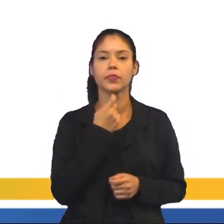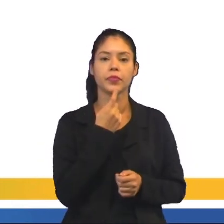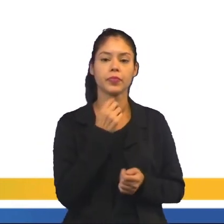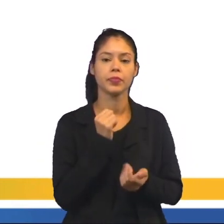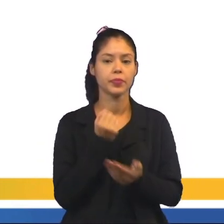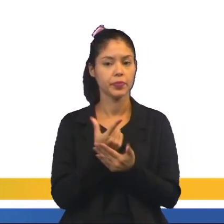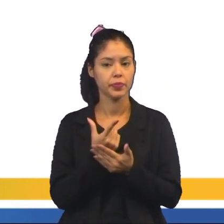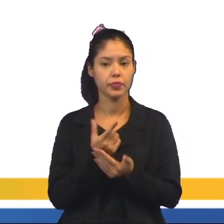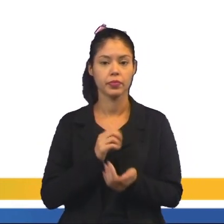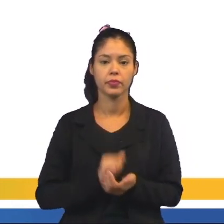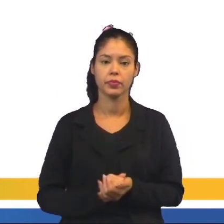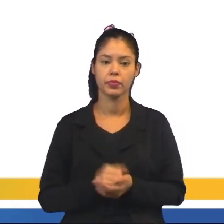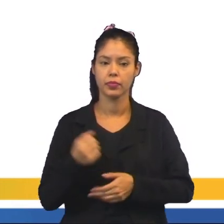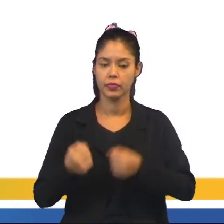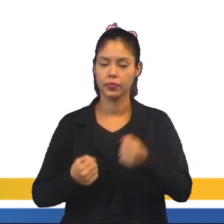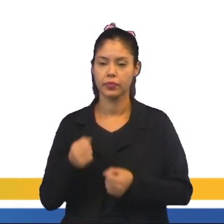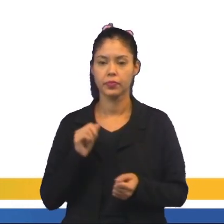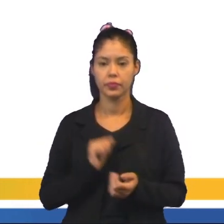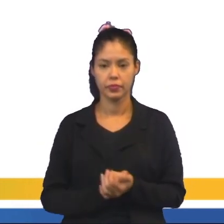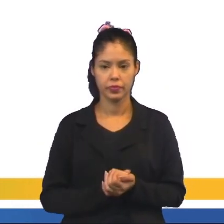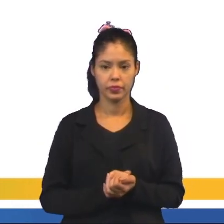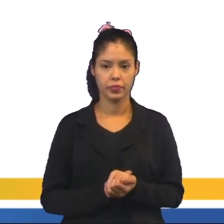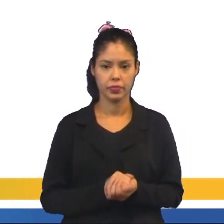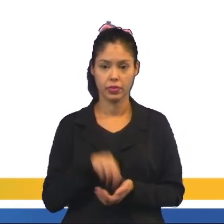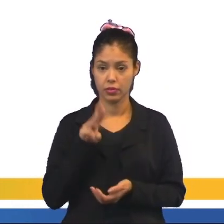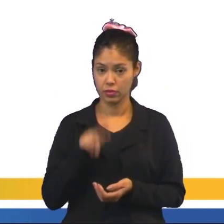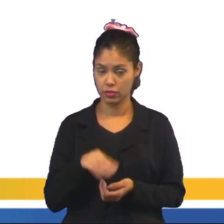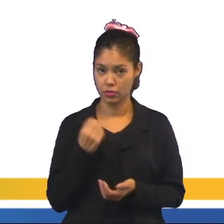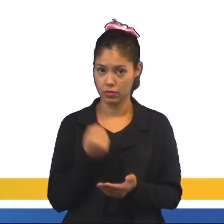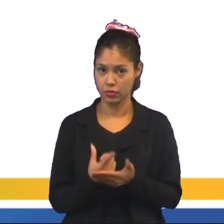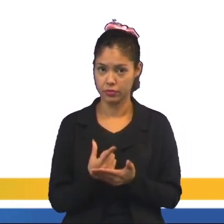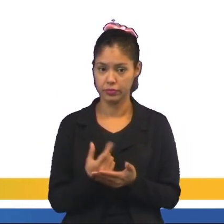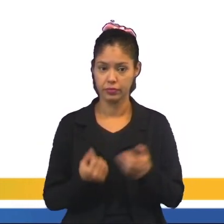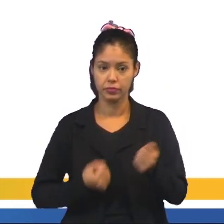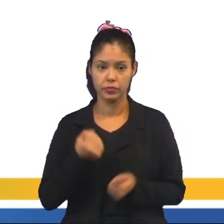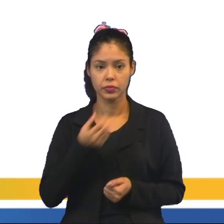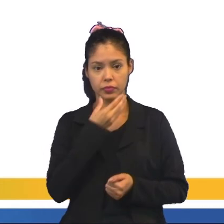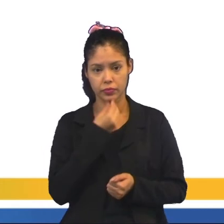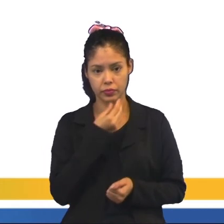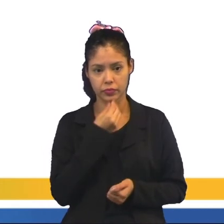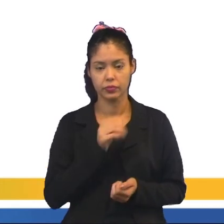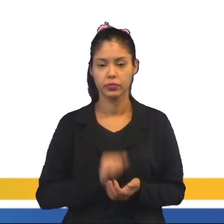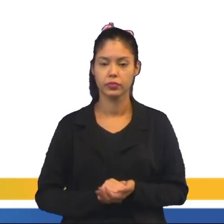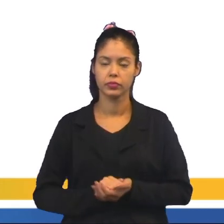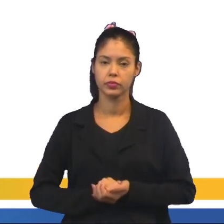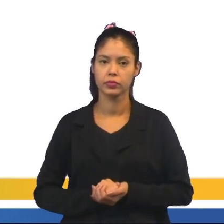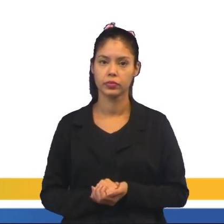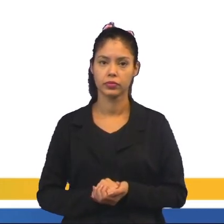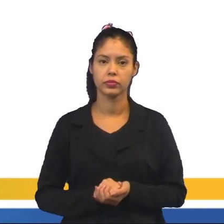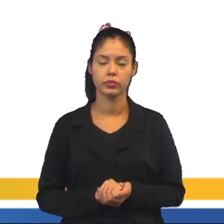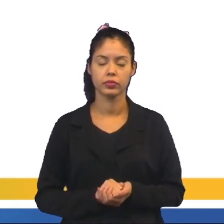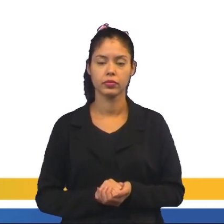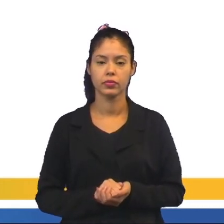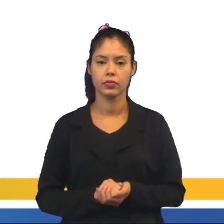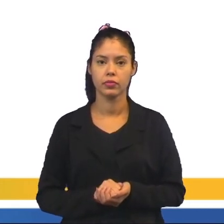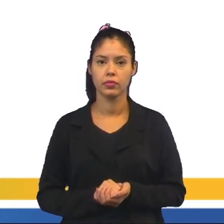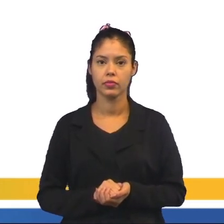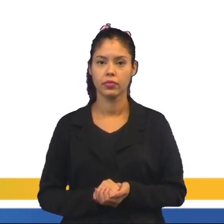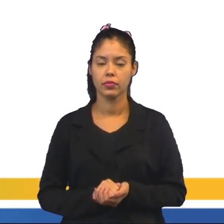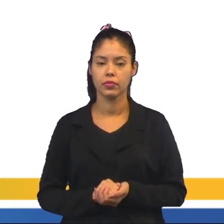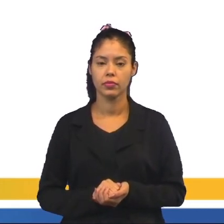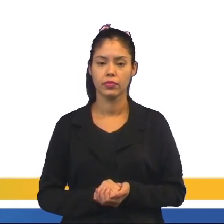quer comprar o carro então e longo quem quer comprar o carro né ô no ombro então é longa o sujeito é